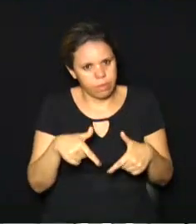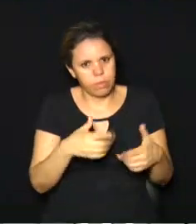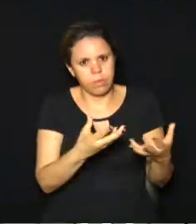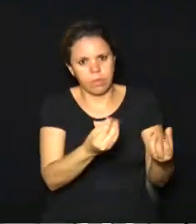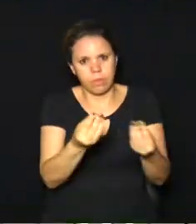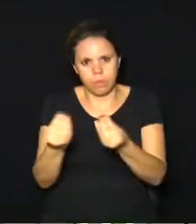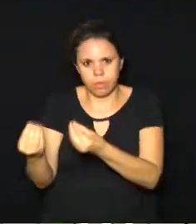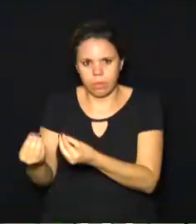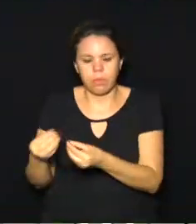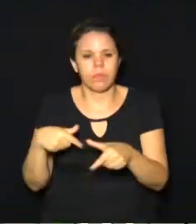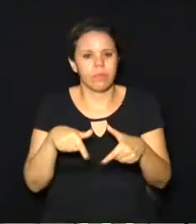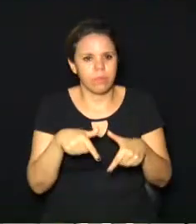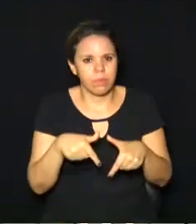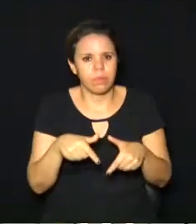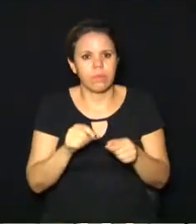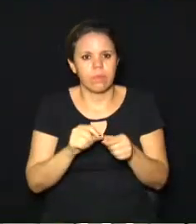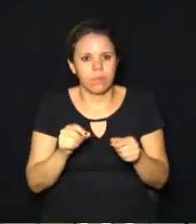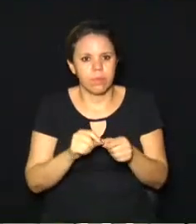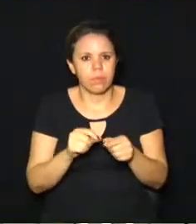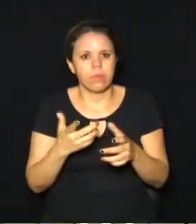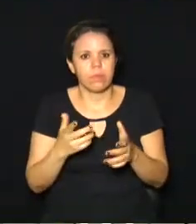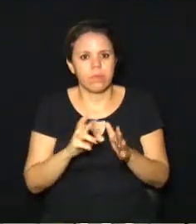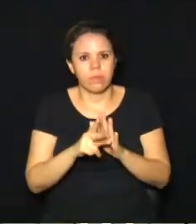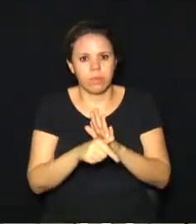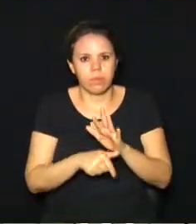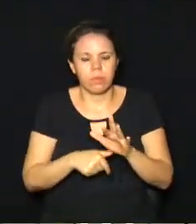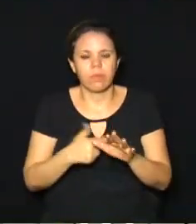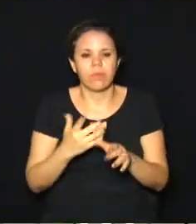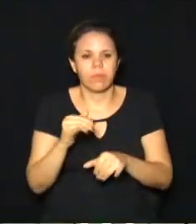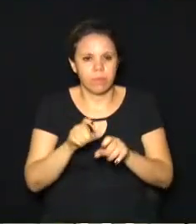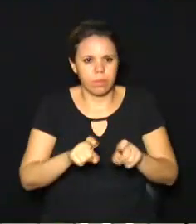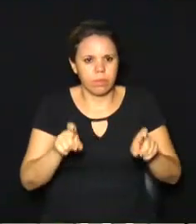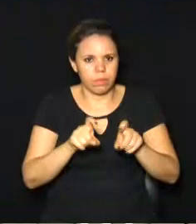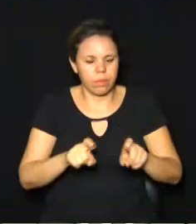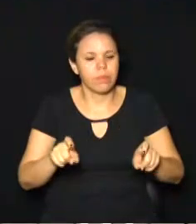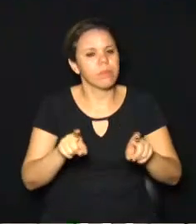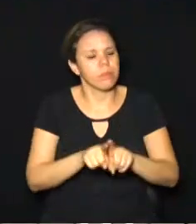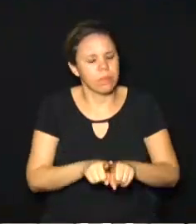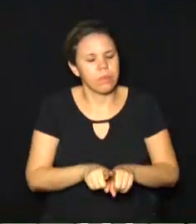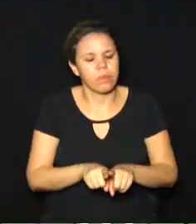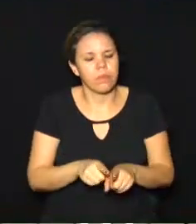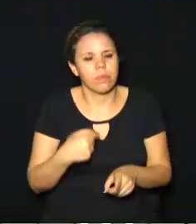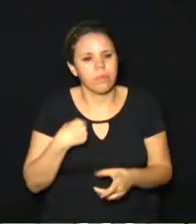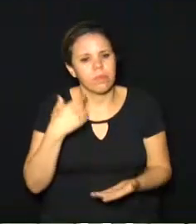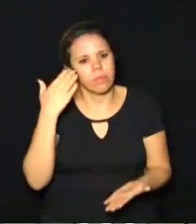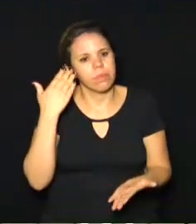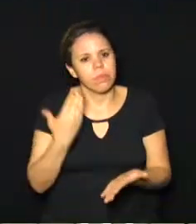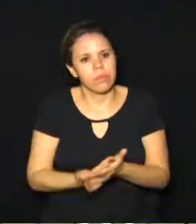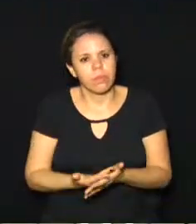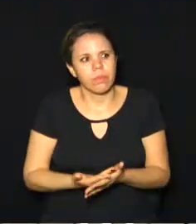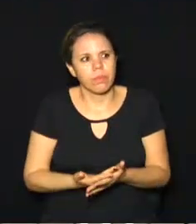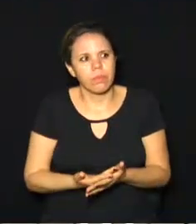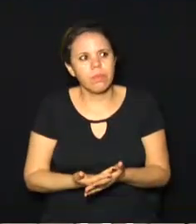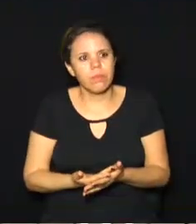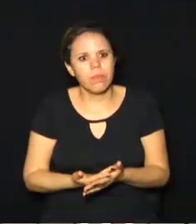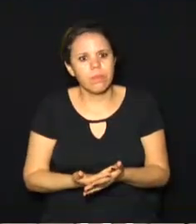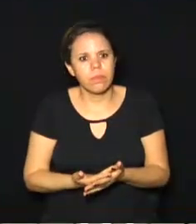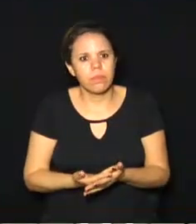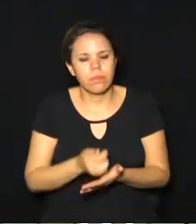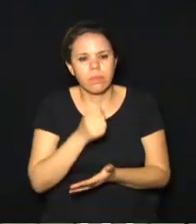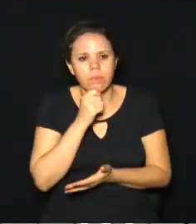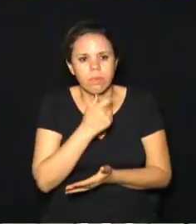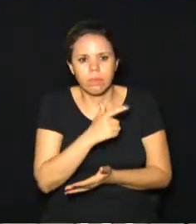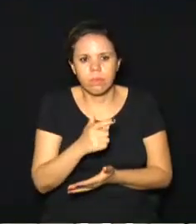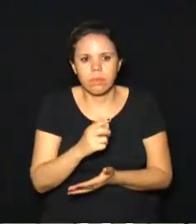muitos trabalhando em atividades mitigadoras e atividades remotas. Então, é isso que eu acredito, mas que ainda a gente não tem